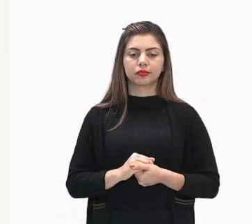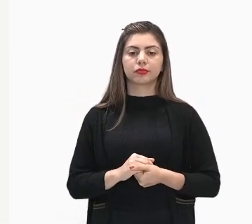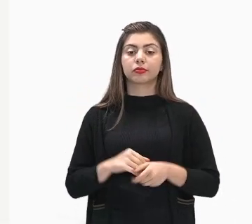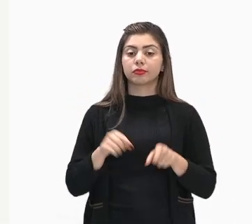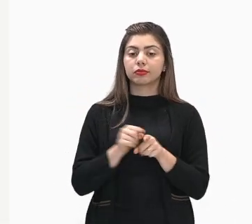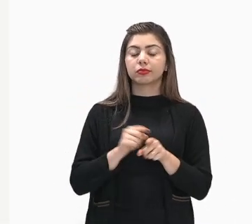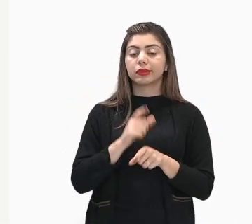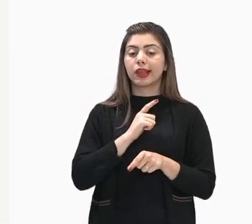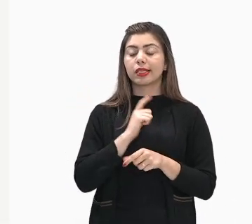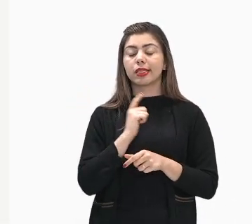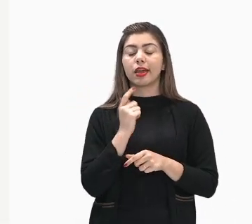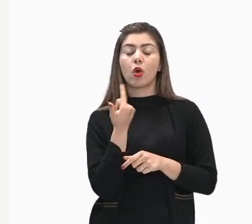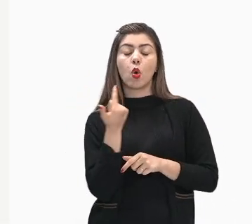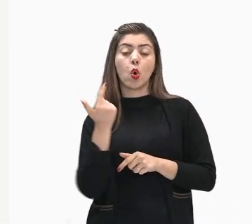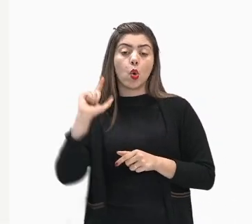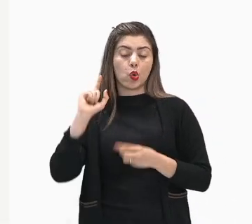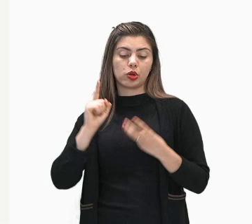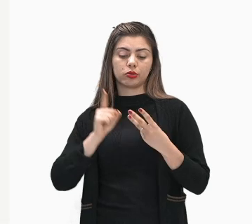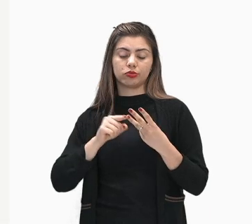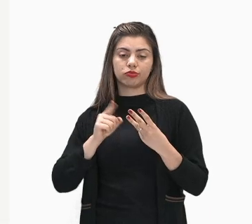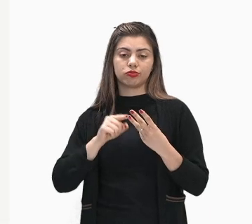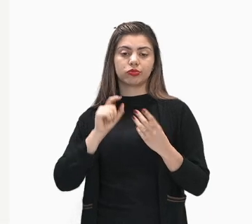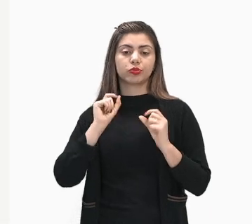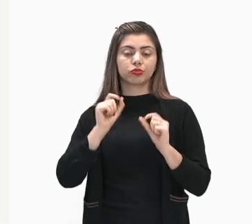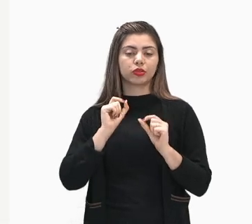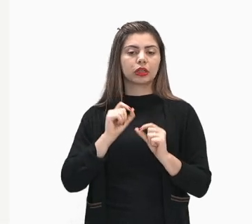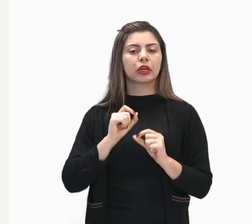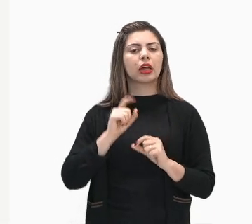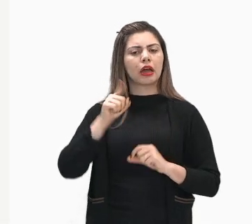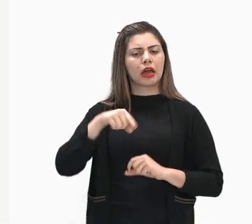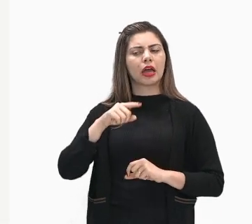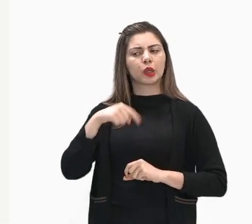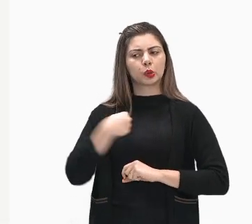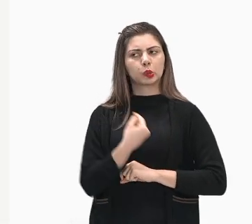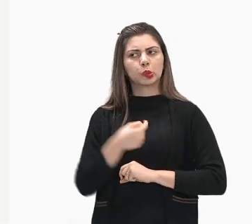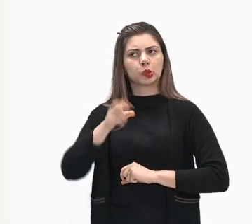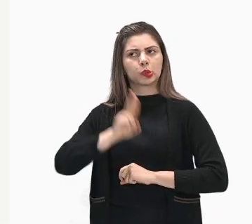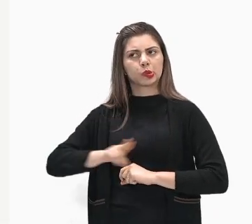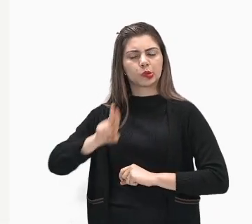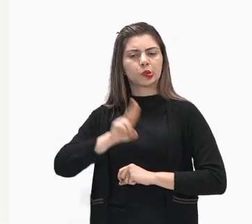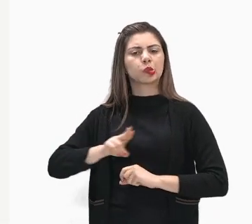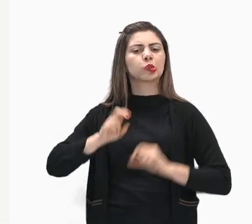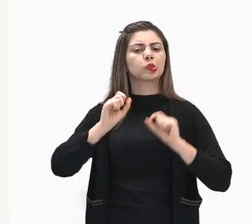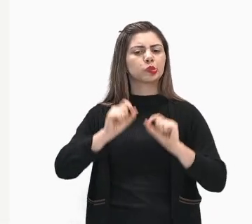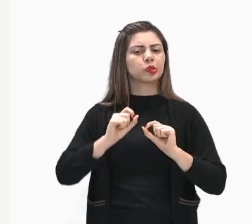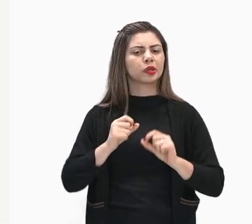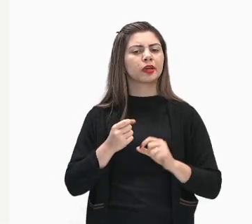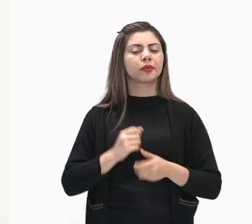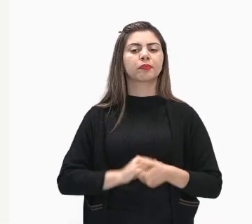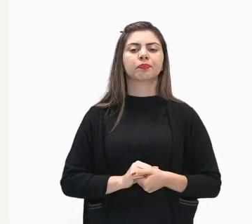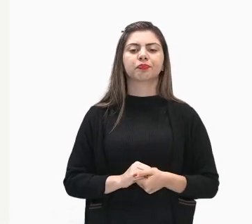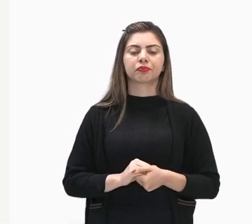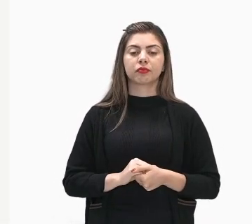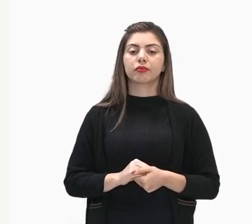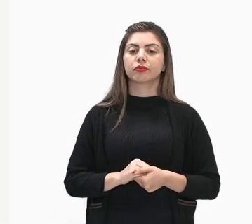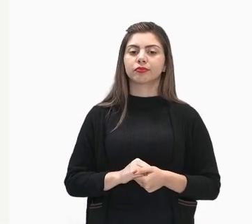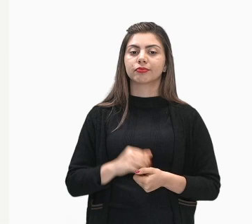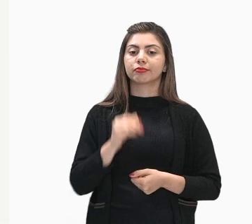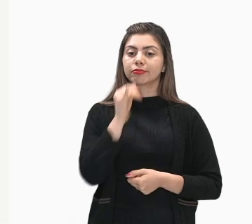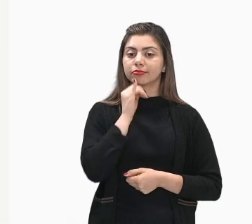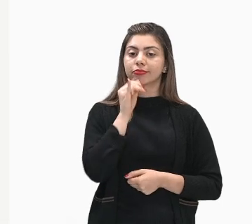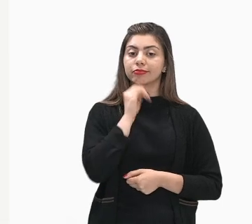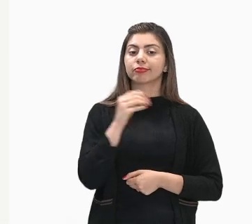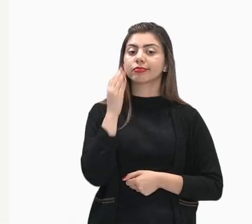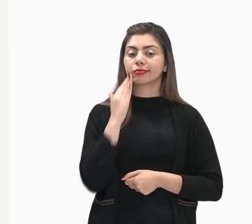um outro tipo de ímã extremamente utilizado na indústria. E a gente tem aqui